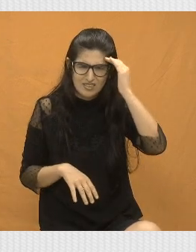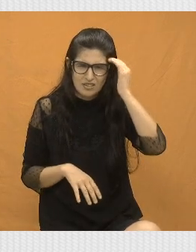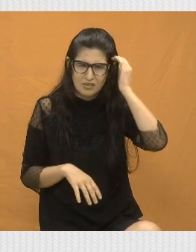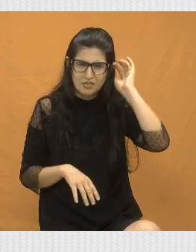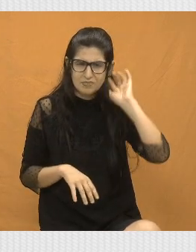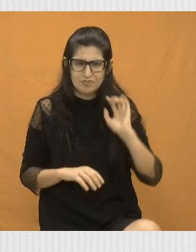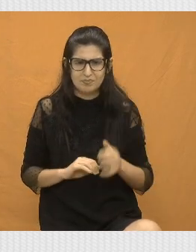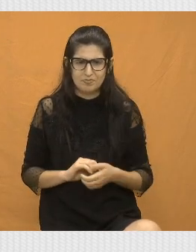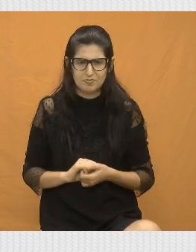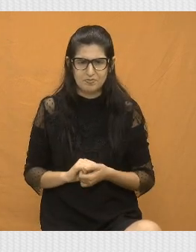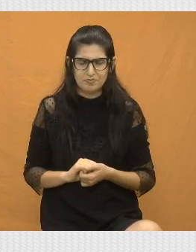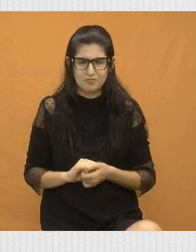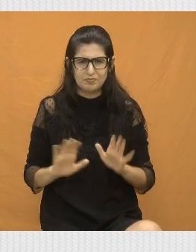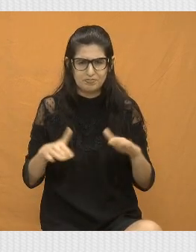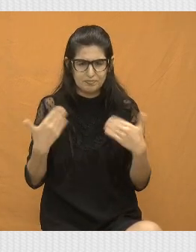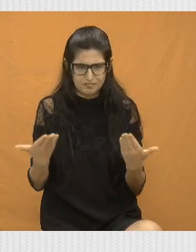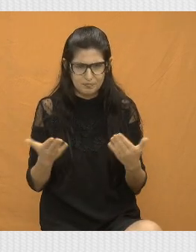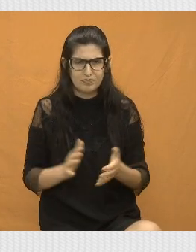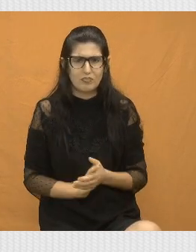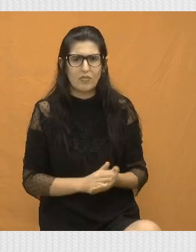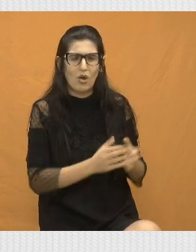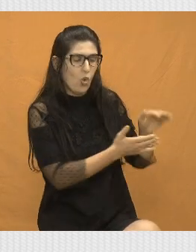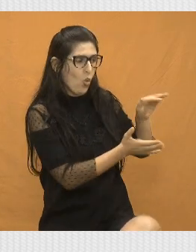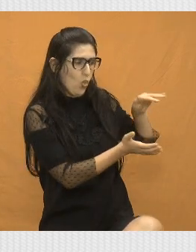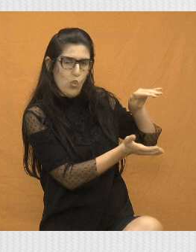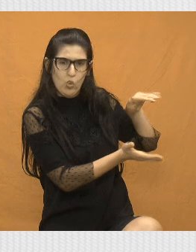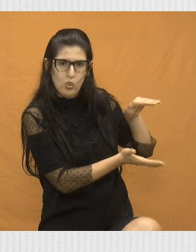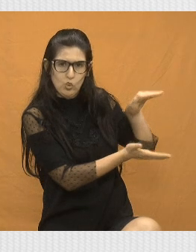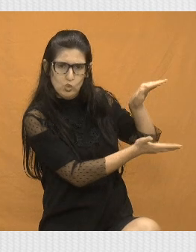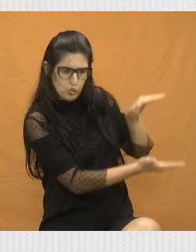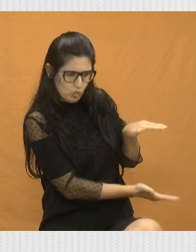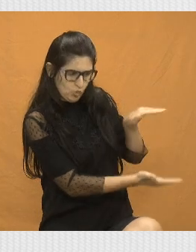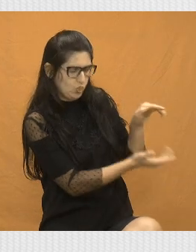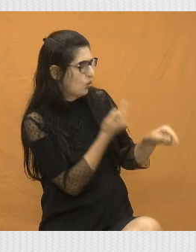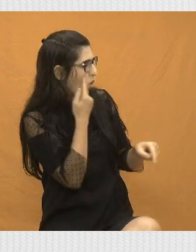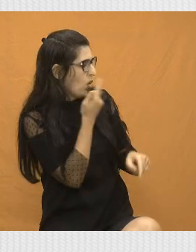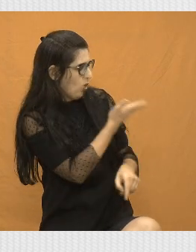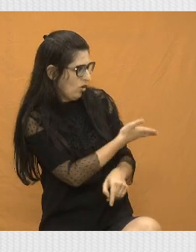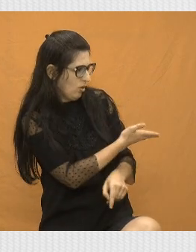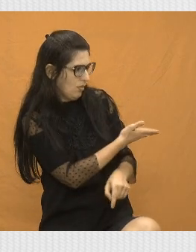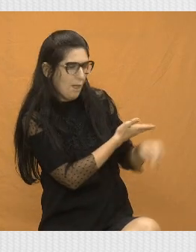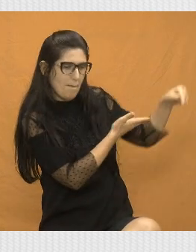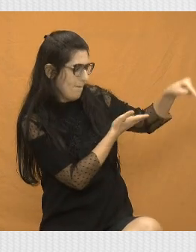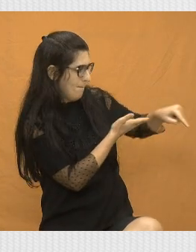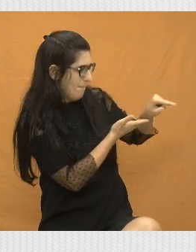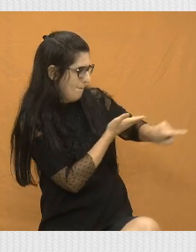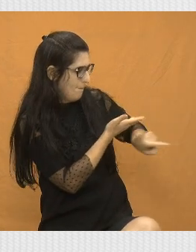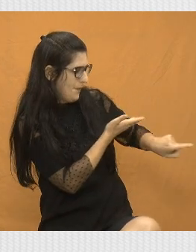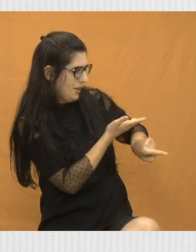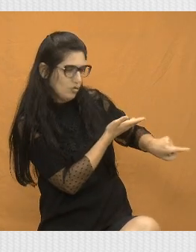informações. Praticamente ele é o último quadro, tá? Penúltimo. Tá? Penúltimo quadro.